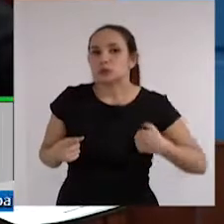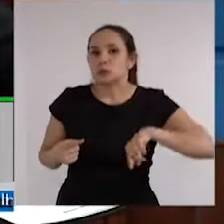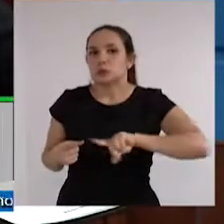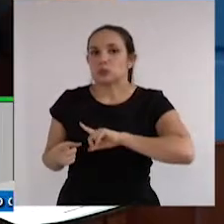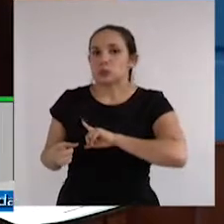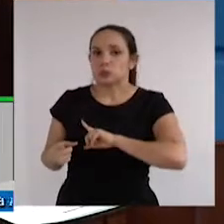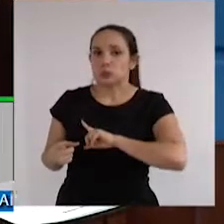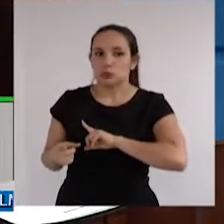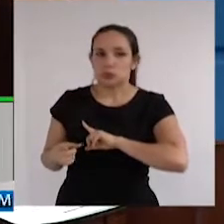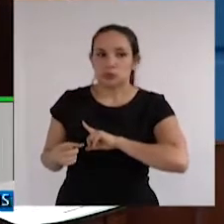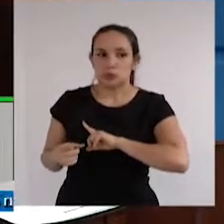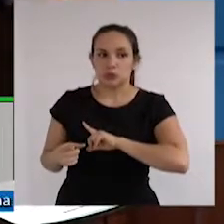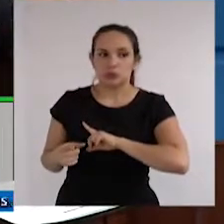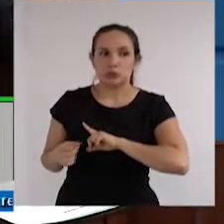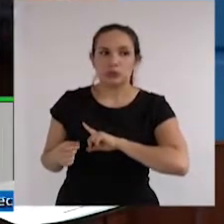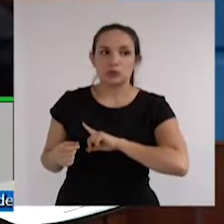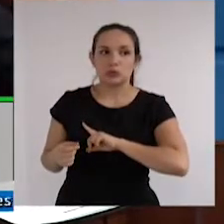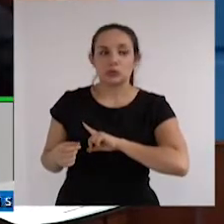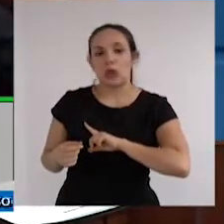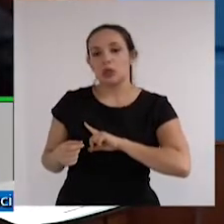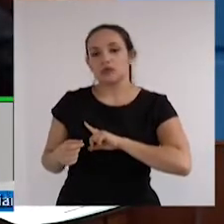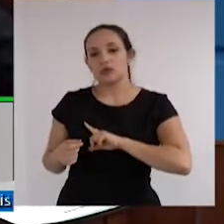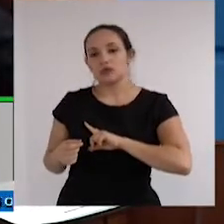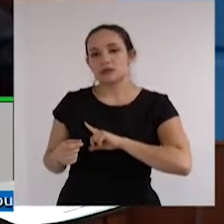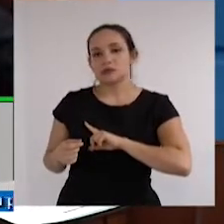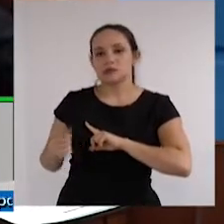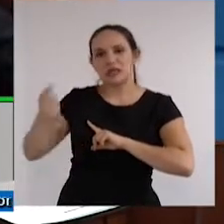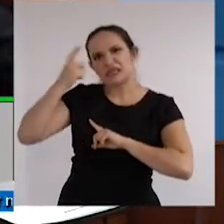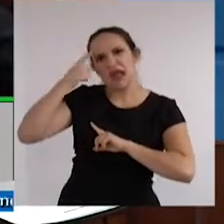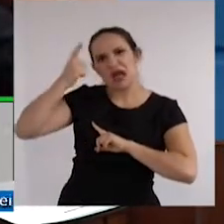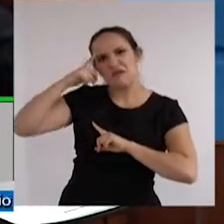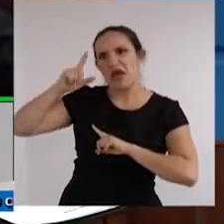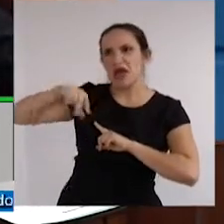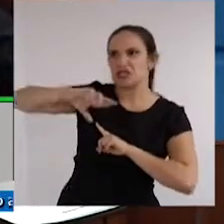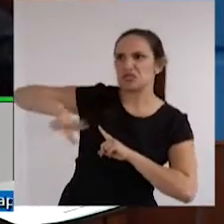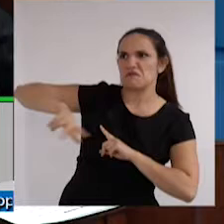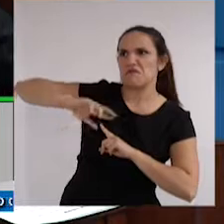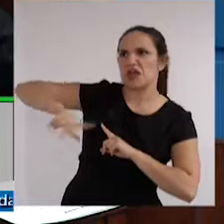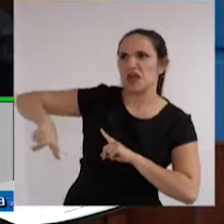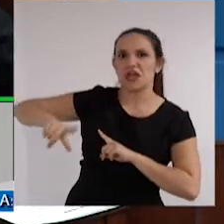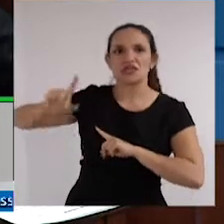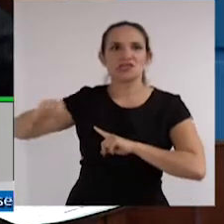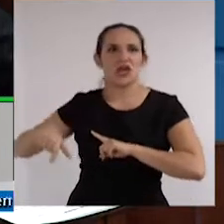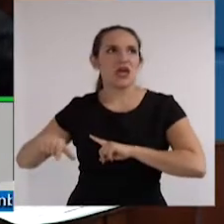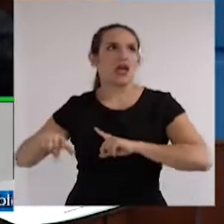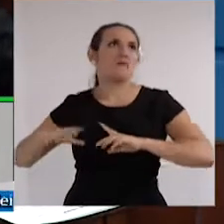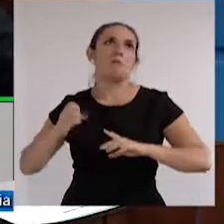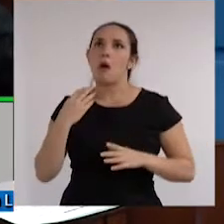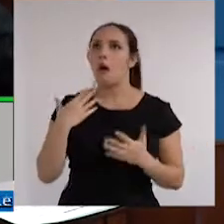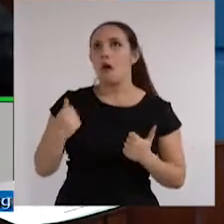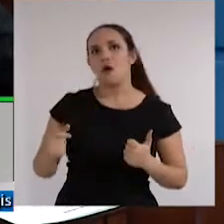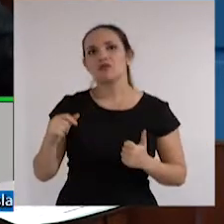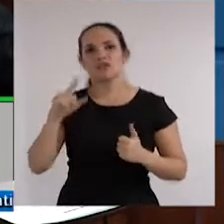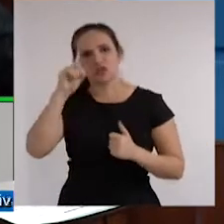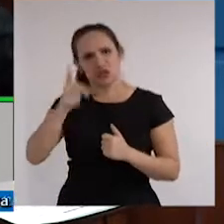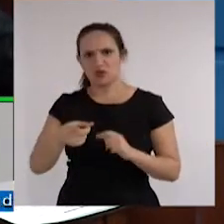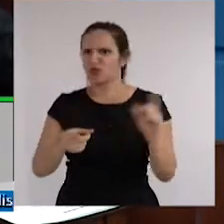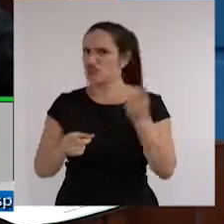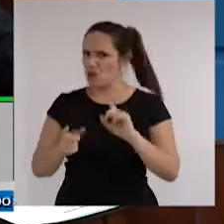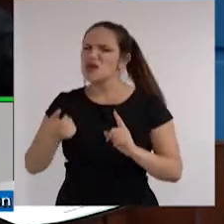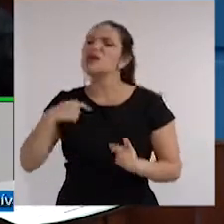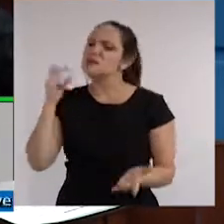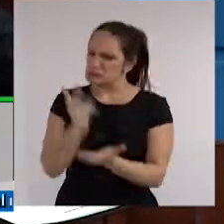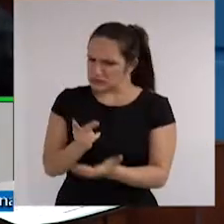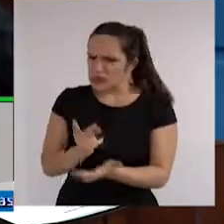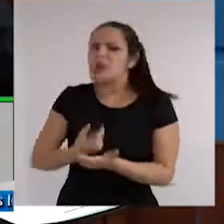nós tínhamos uma outra visão da ditadura militar do Brasil, não. Nós